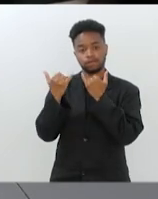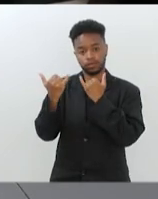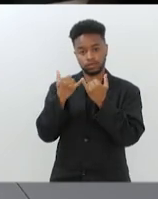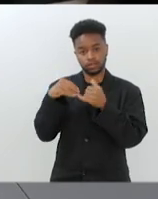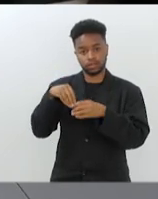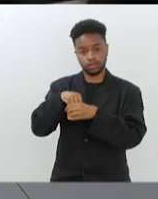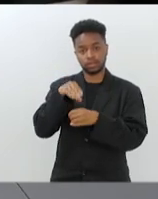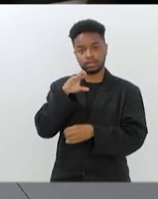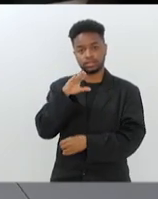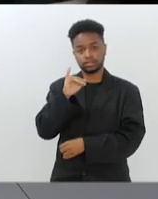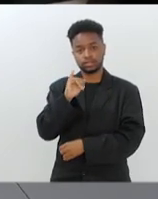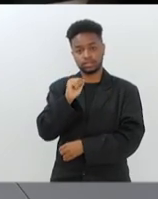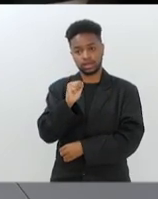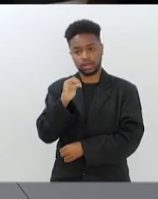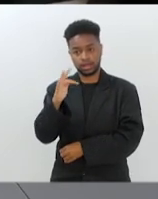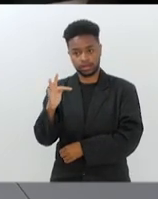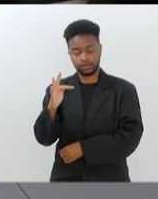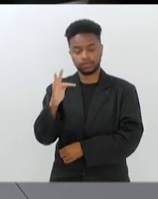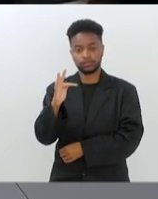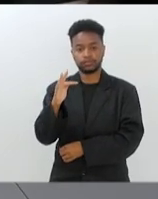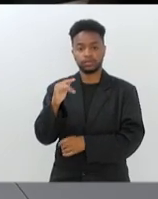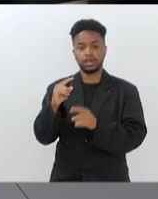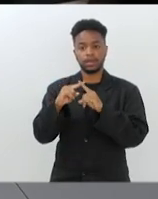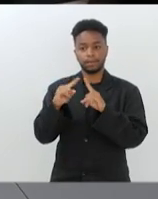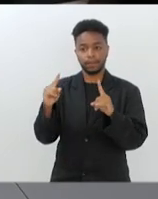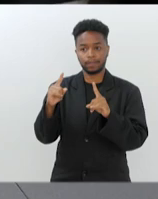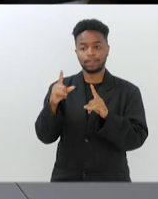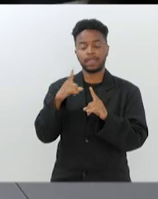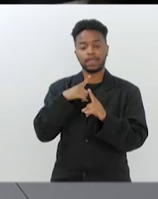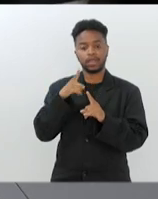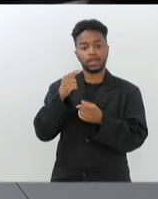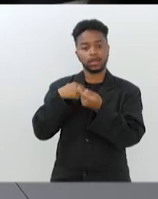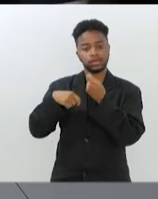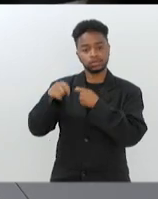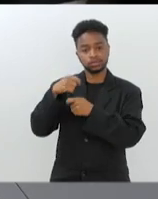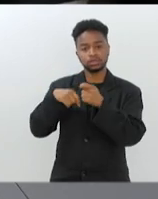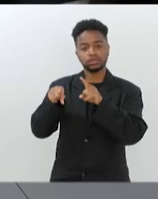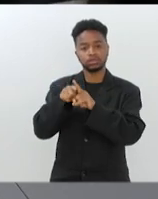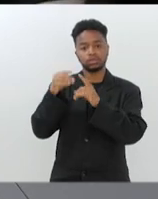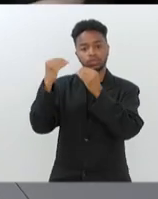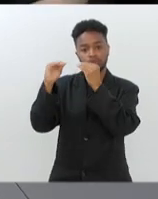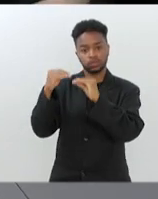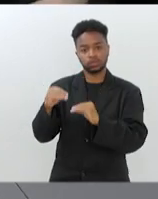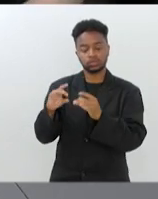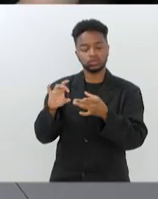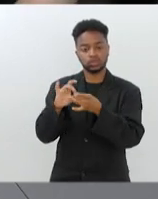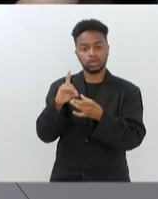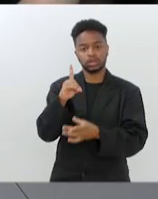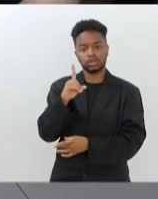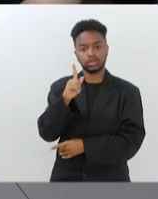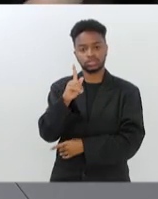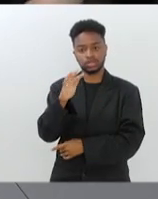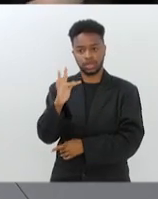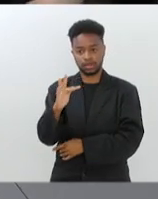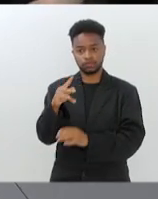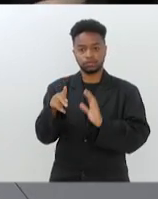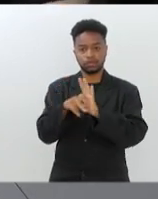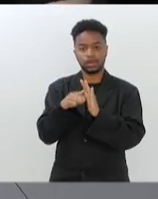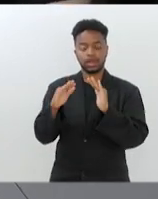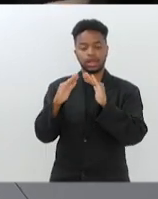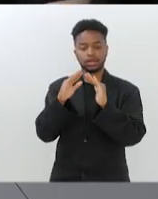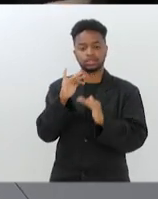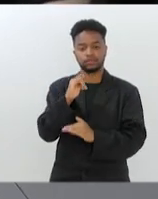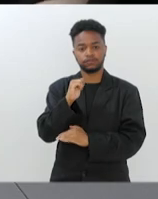CAF Mas elas elas são eh administradas e hospedadas lá pela dgf da casa civil que também tem essa